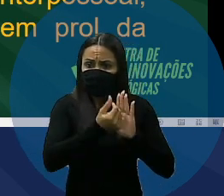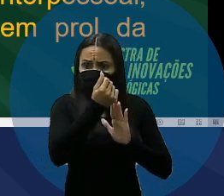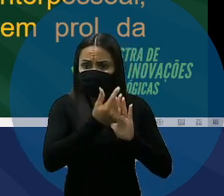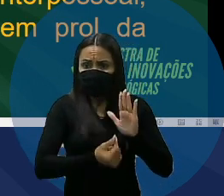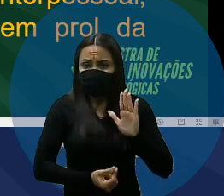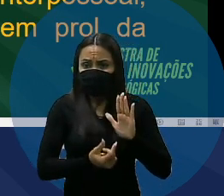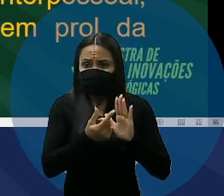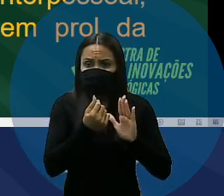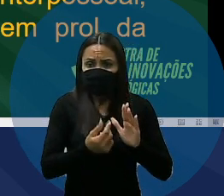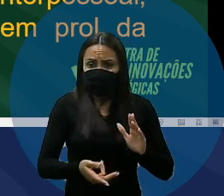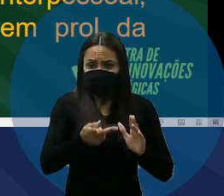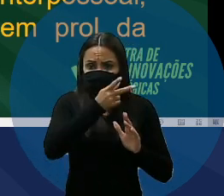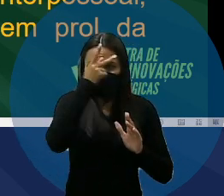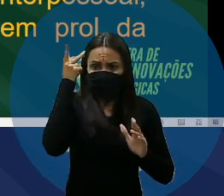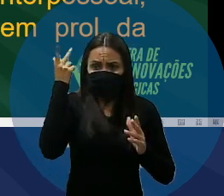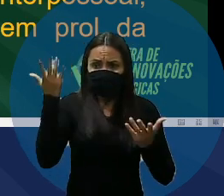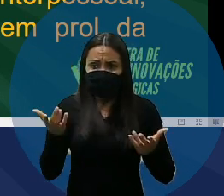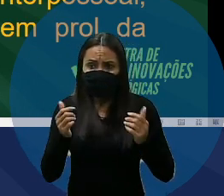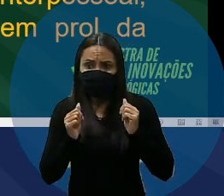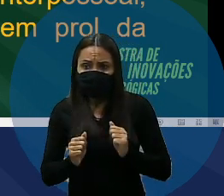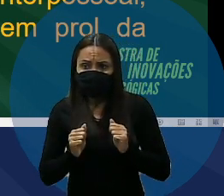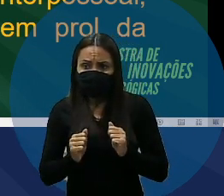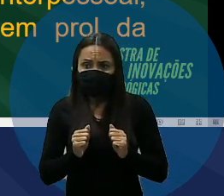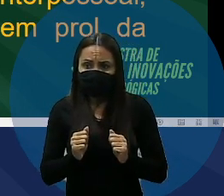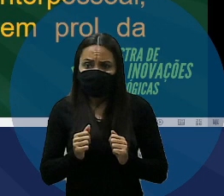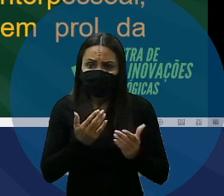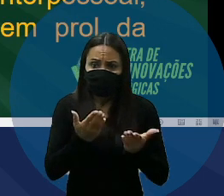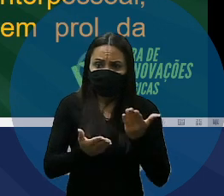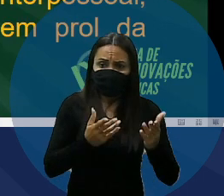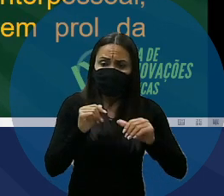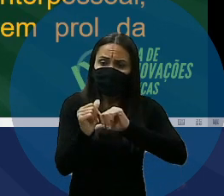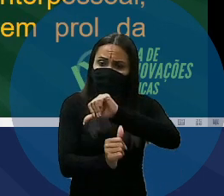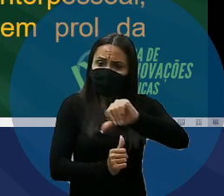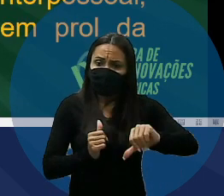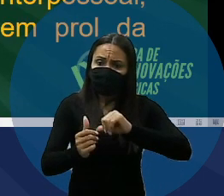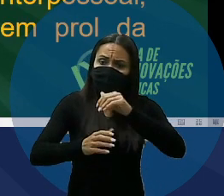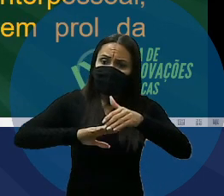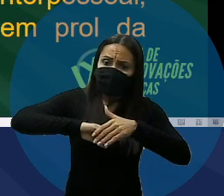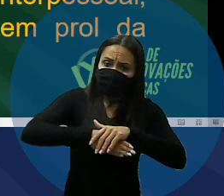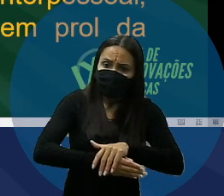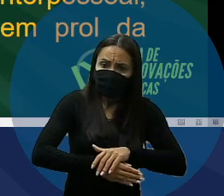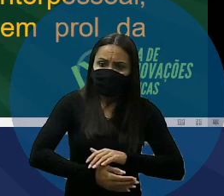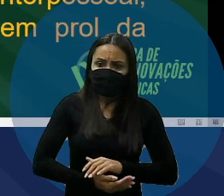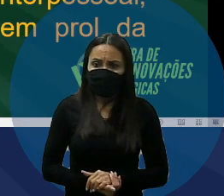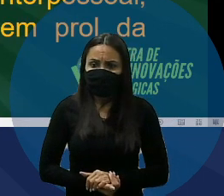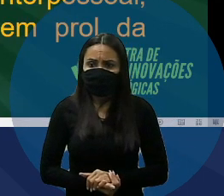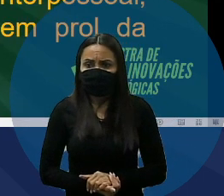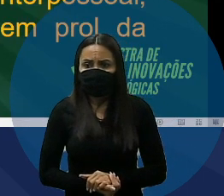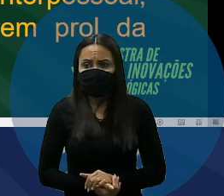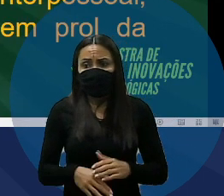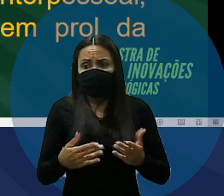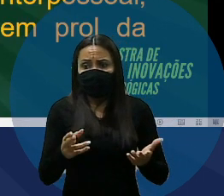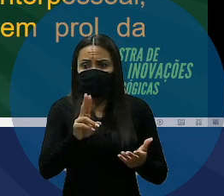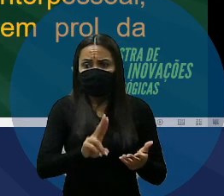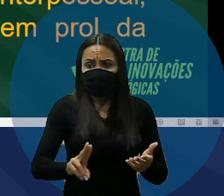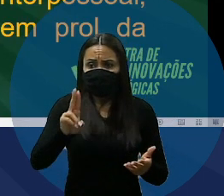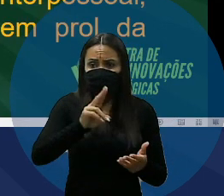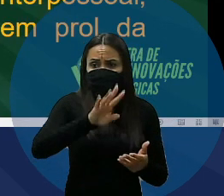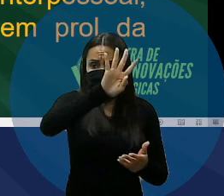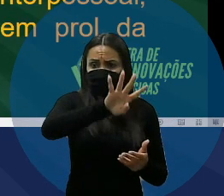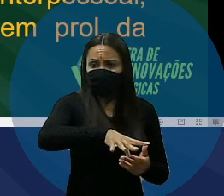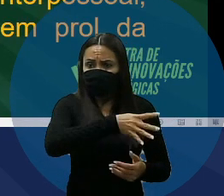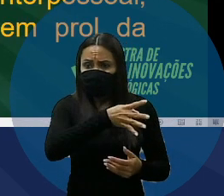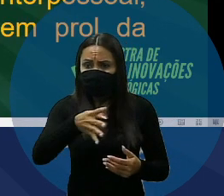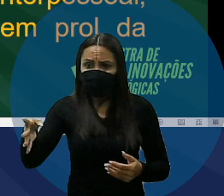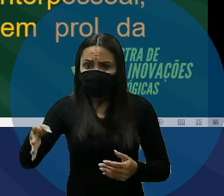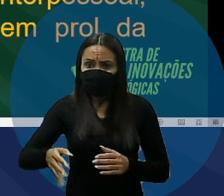educando poderá ter e sugerir mudanças de hábito. Para tanto, foi usado planilha eletrônica,